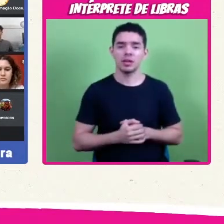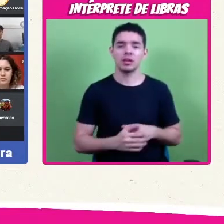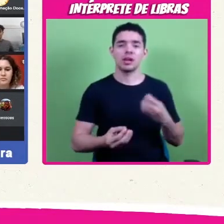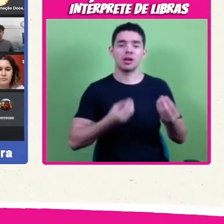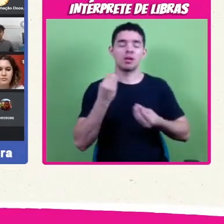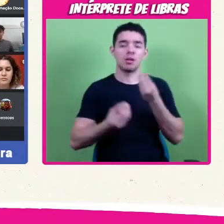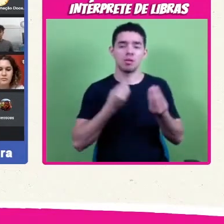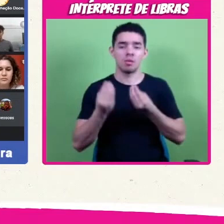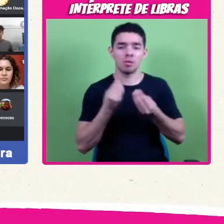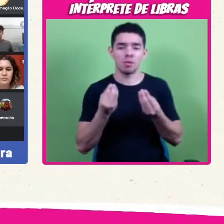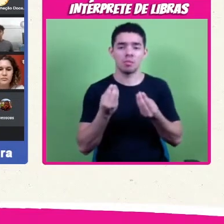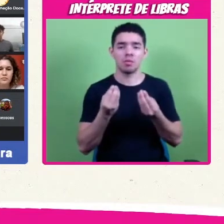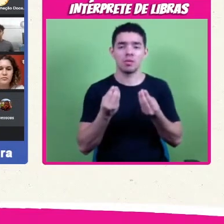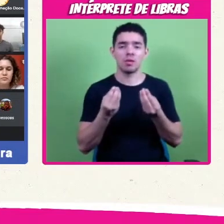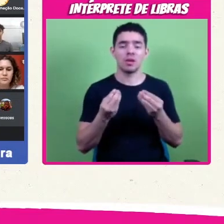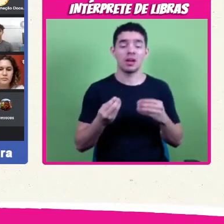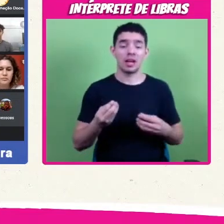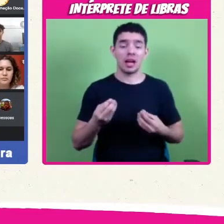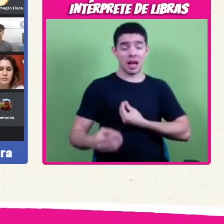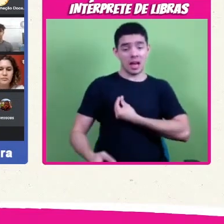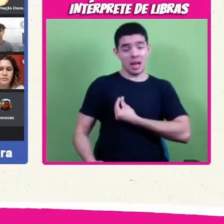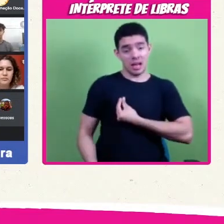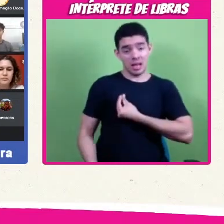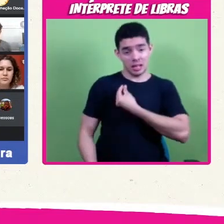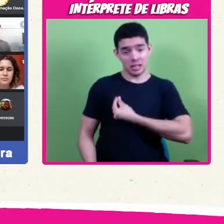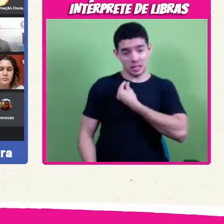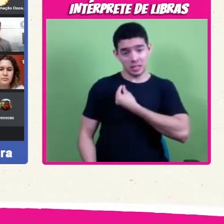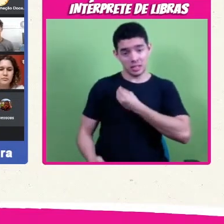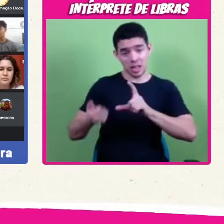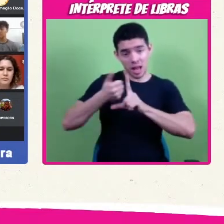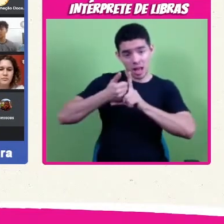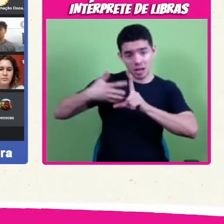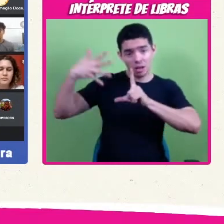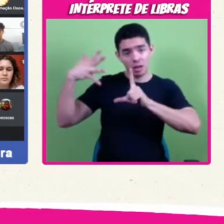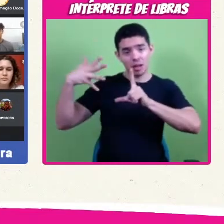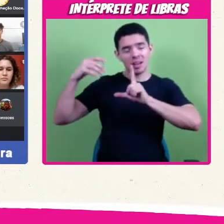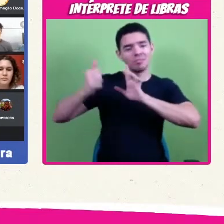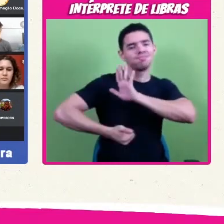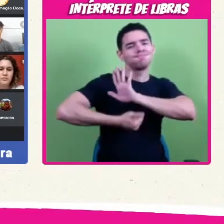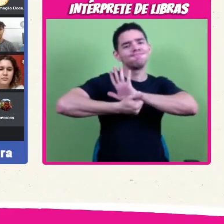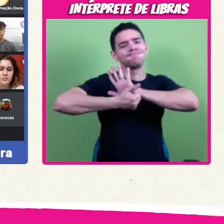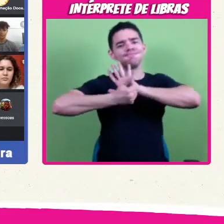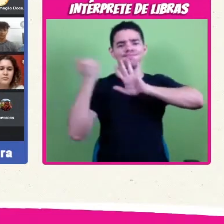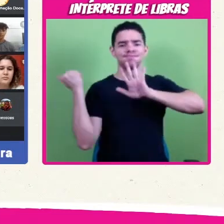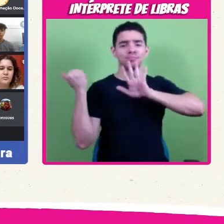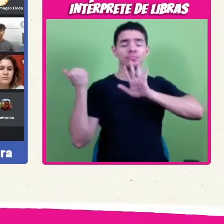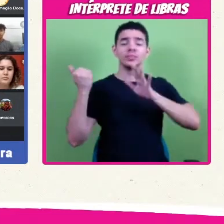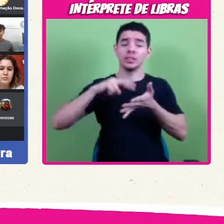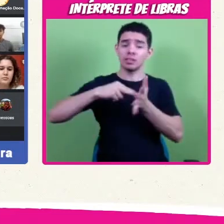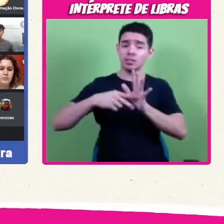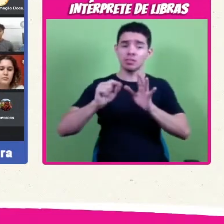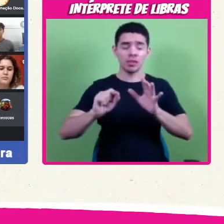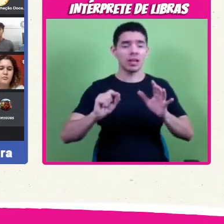o apagamento das existências LGBTQIAP+, elas interferem diretamente no